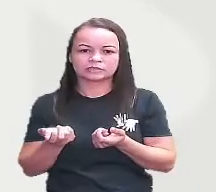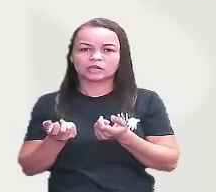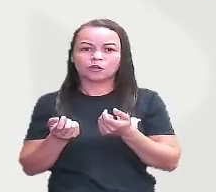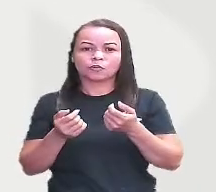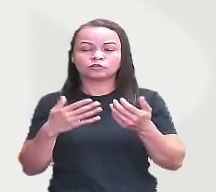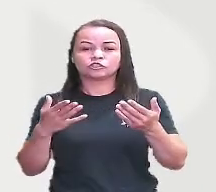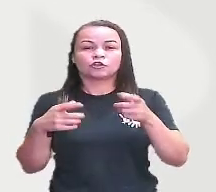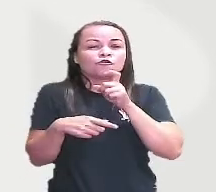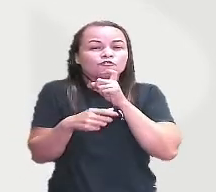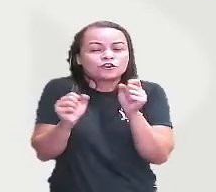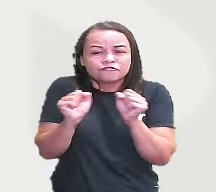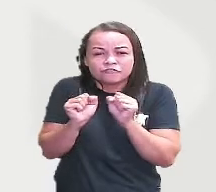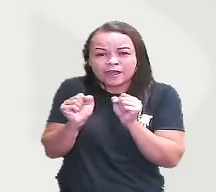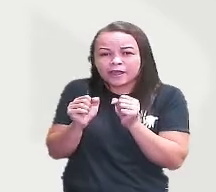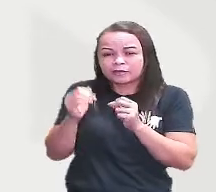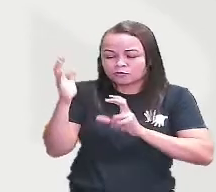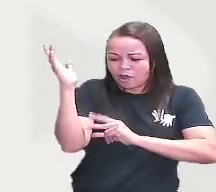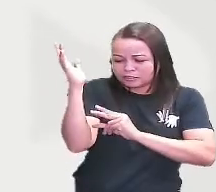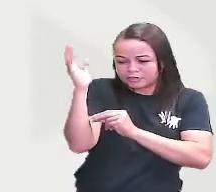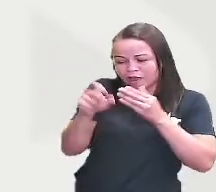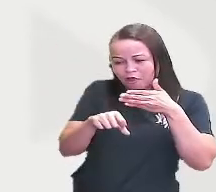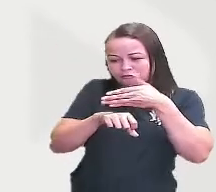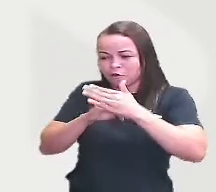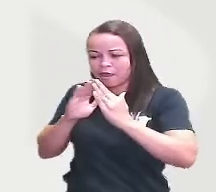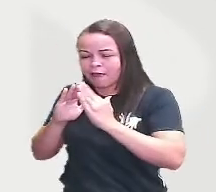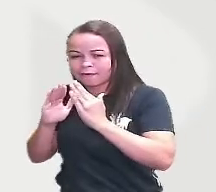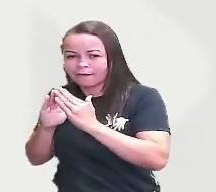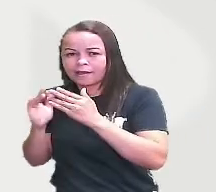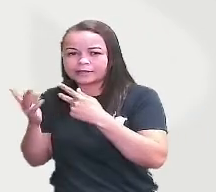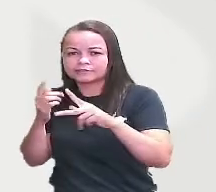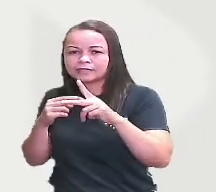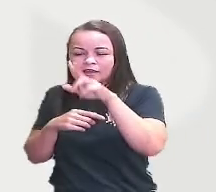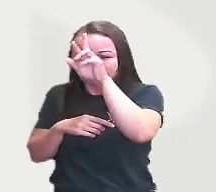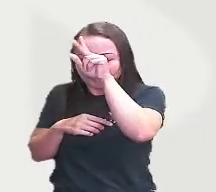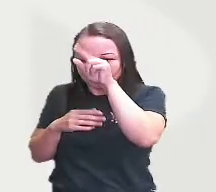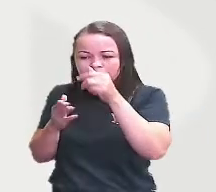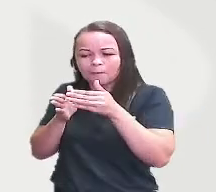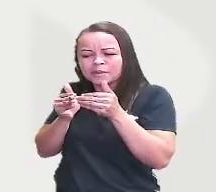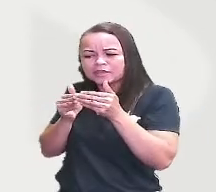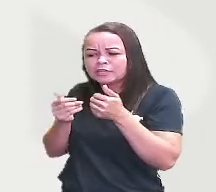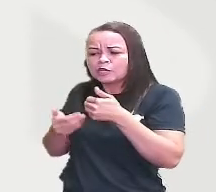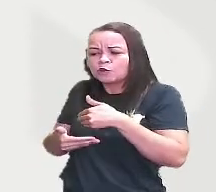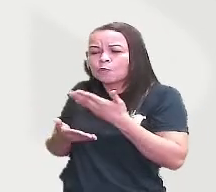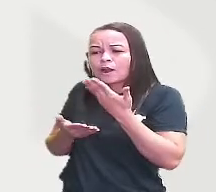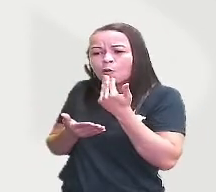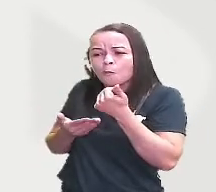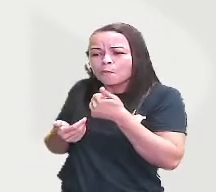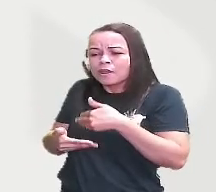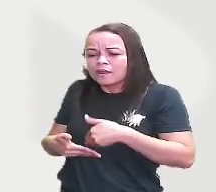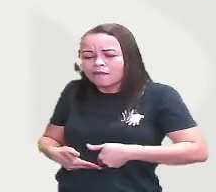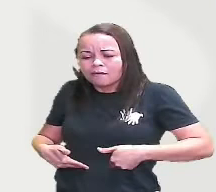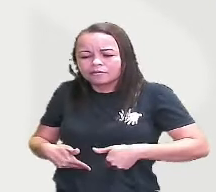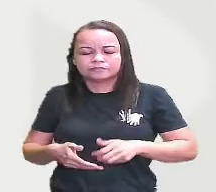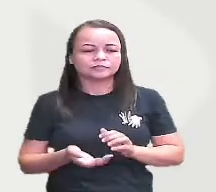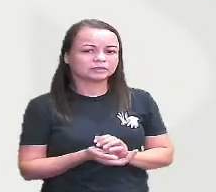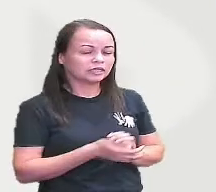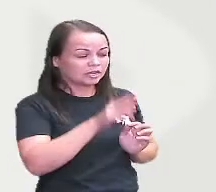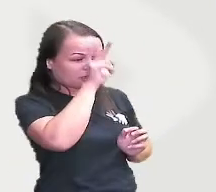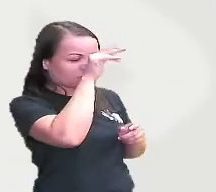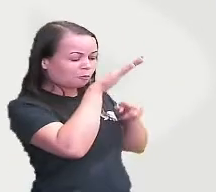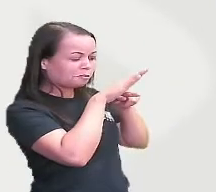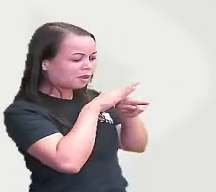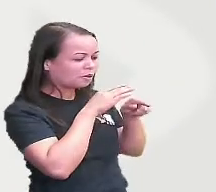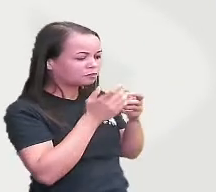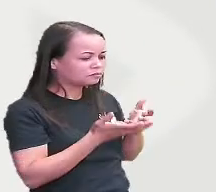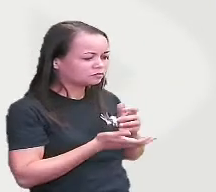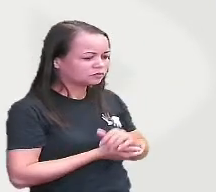da formiga para lhe pedir que lhe desse o que comer. A formiga então perguntou a ela: